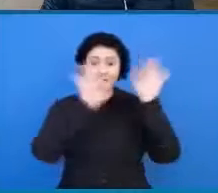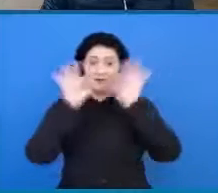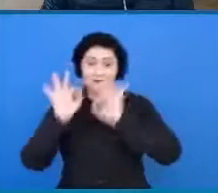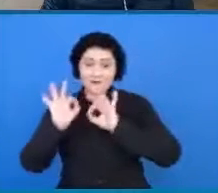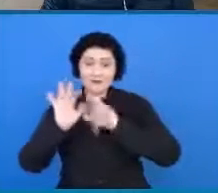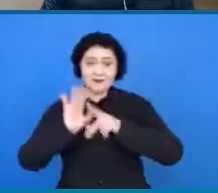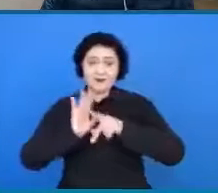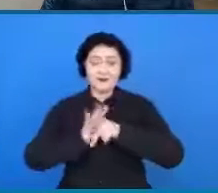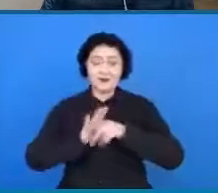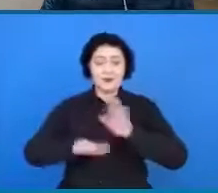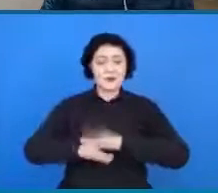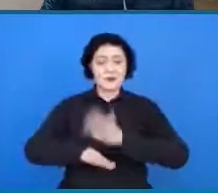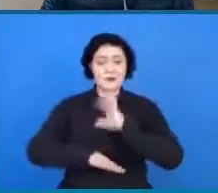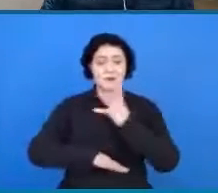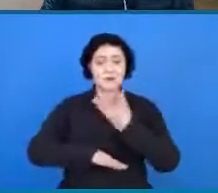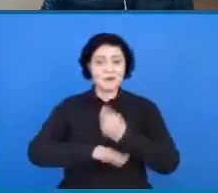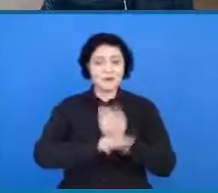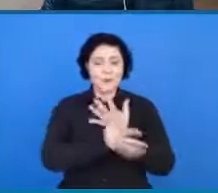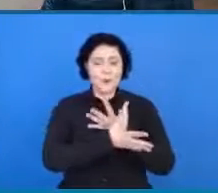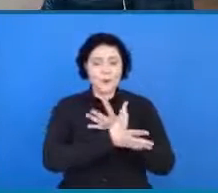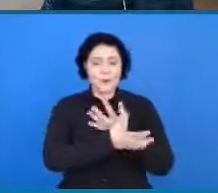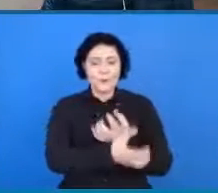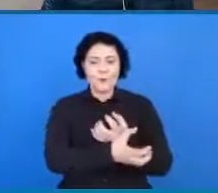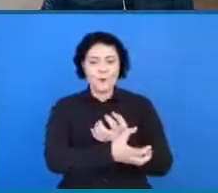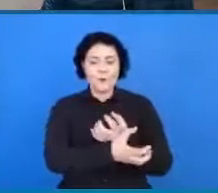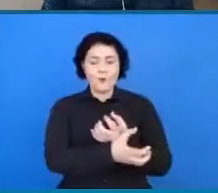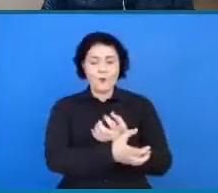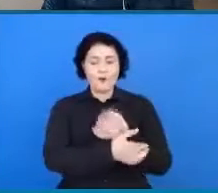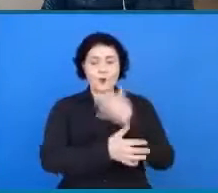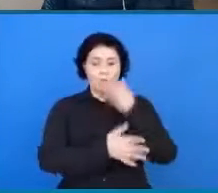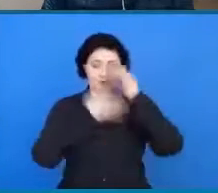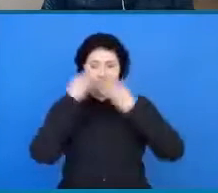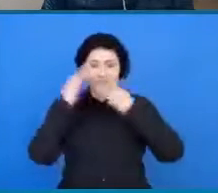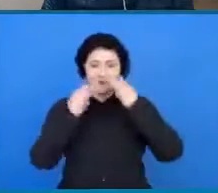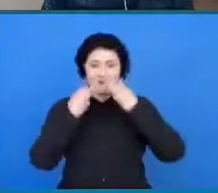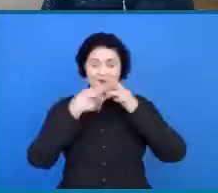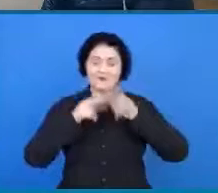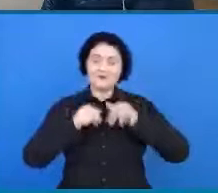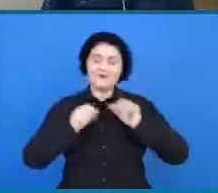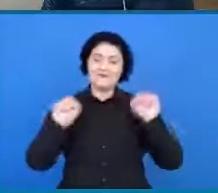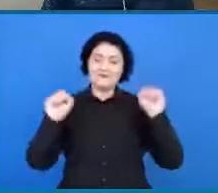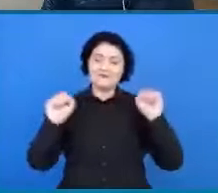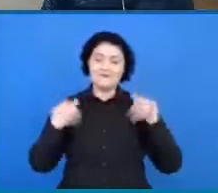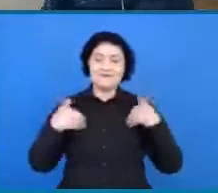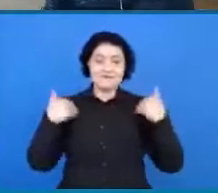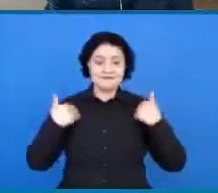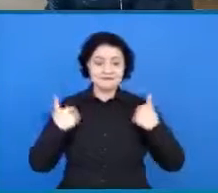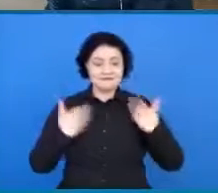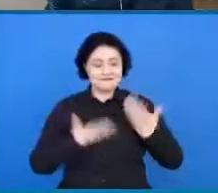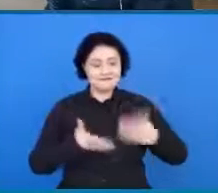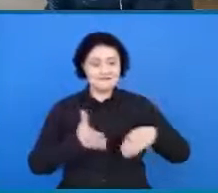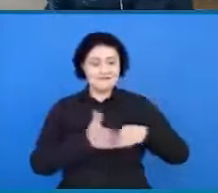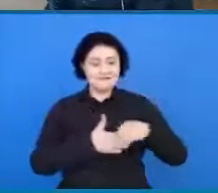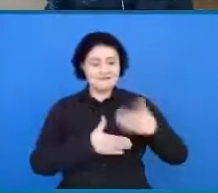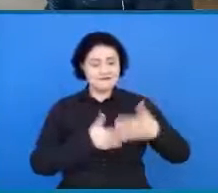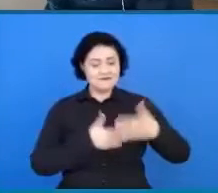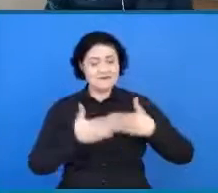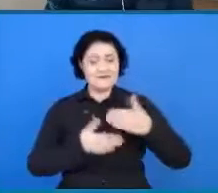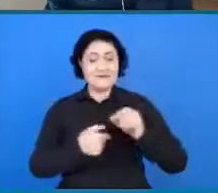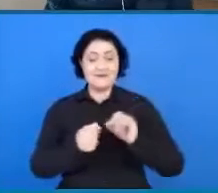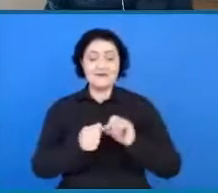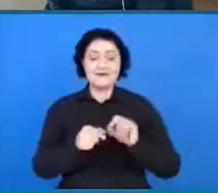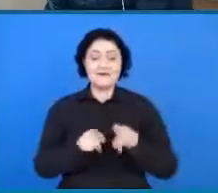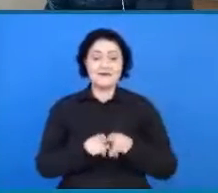o Momento Espírita deserto Florido Então com muita alegria que as coisas foram chegando e